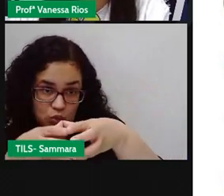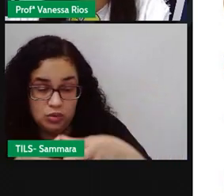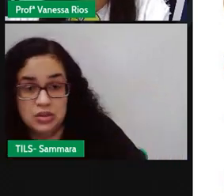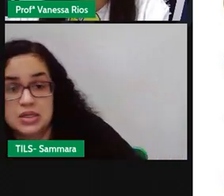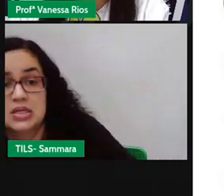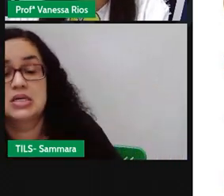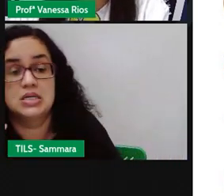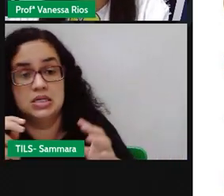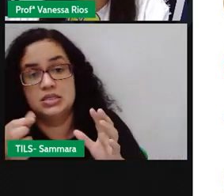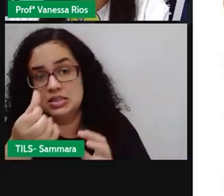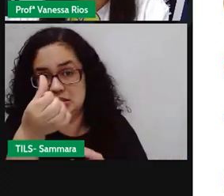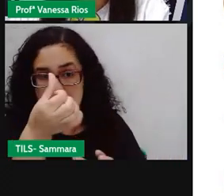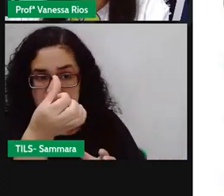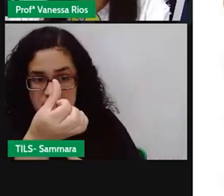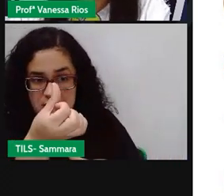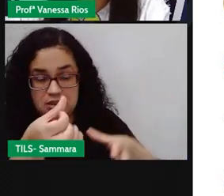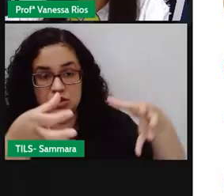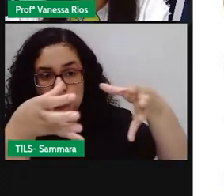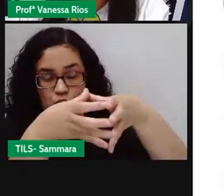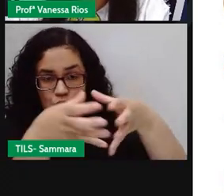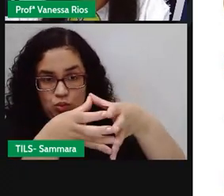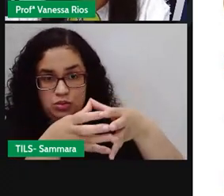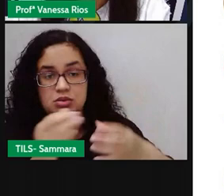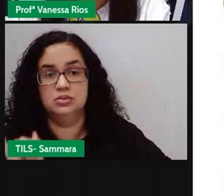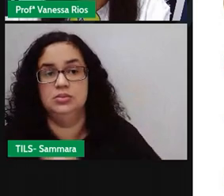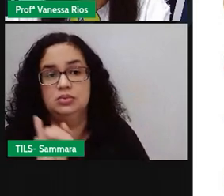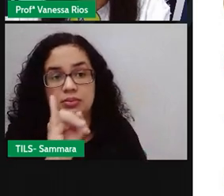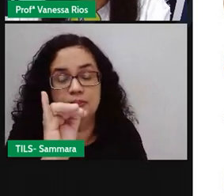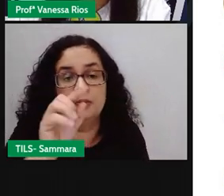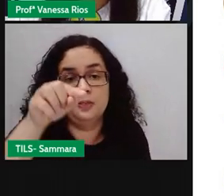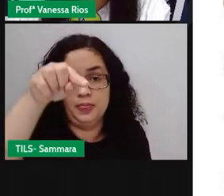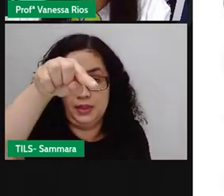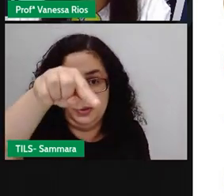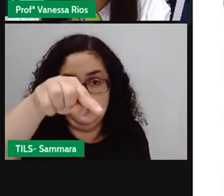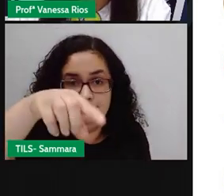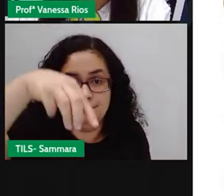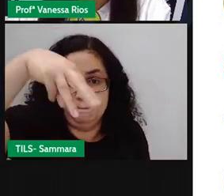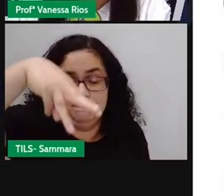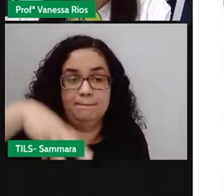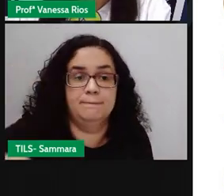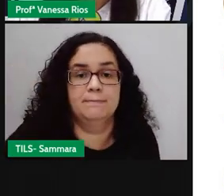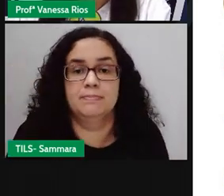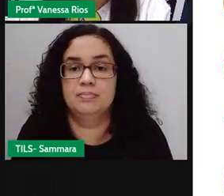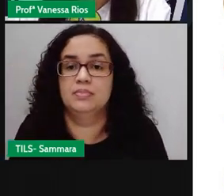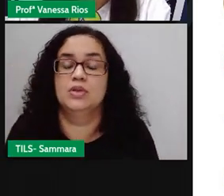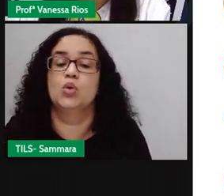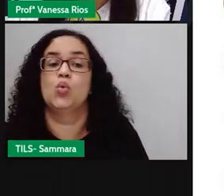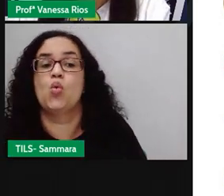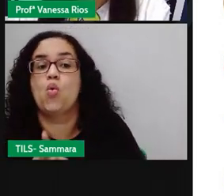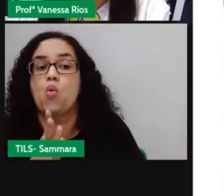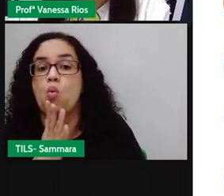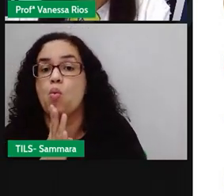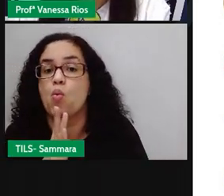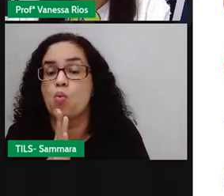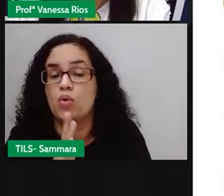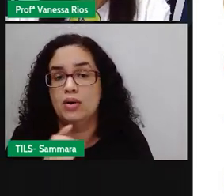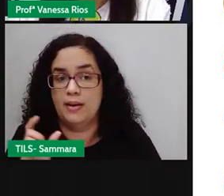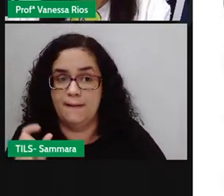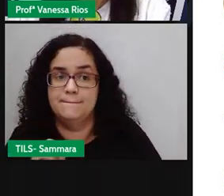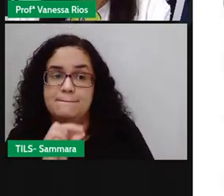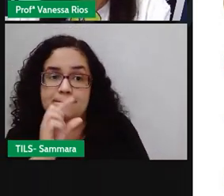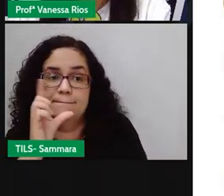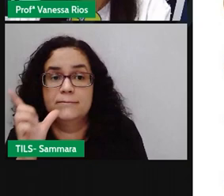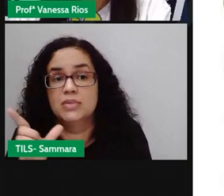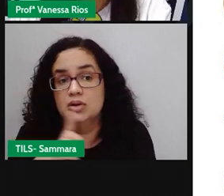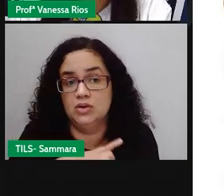aqui 5, 6 grupos principais. Os metais, a gente já viu aí os metais, a sua maioria,